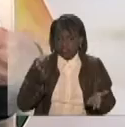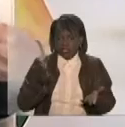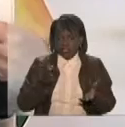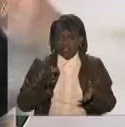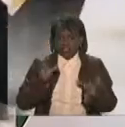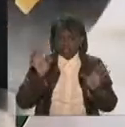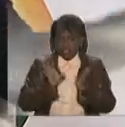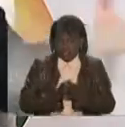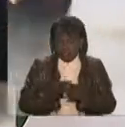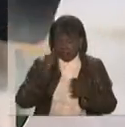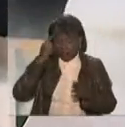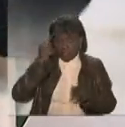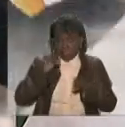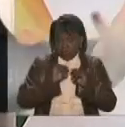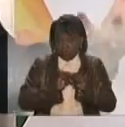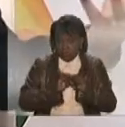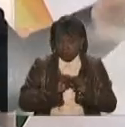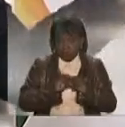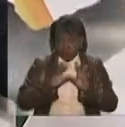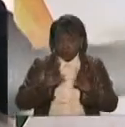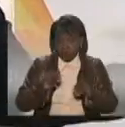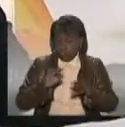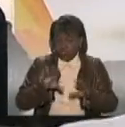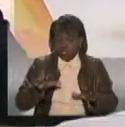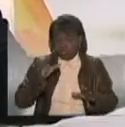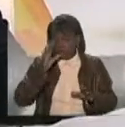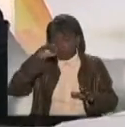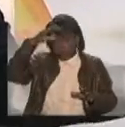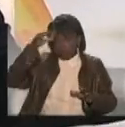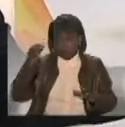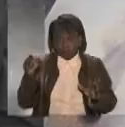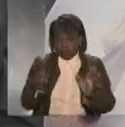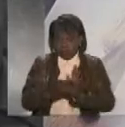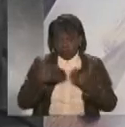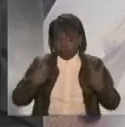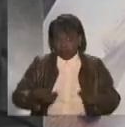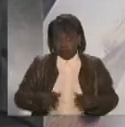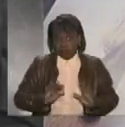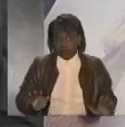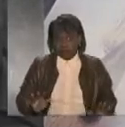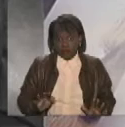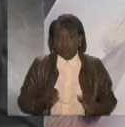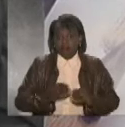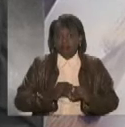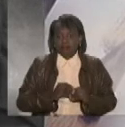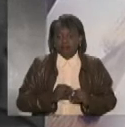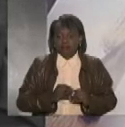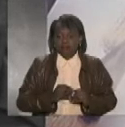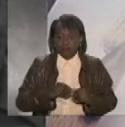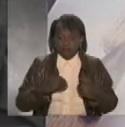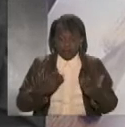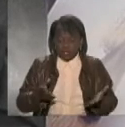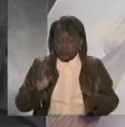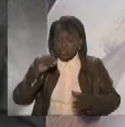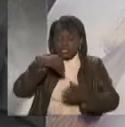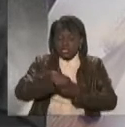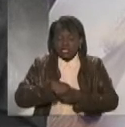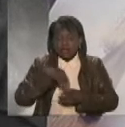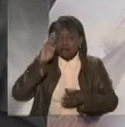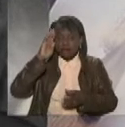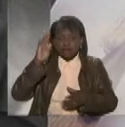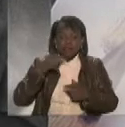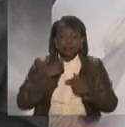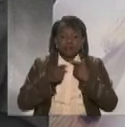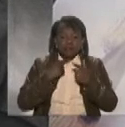de reduzir a sexualidade toda à genitalidade. Sim. Com Então, certeza, só para a com gente certeza. entender. E dentro disso, quais são